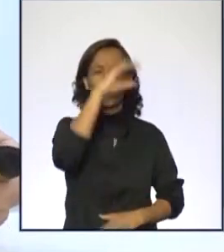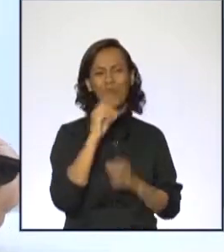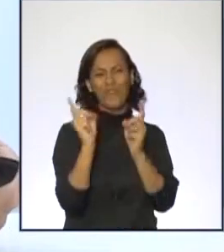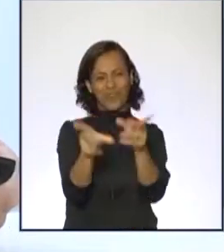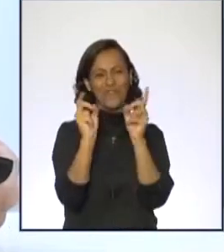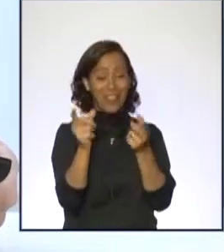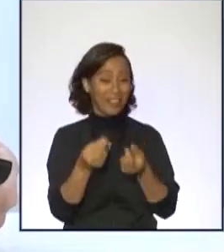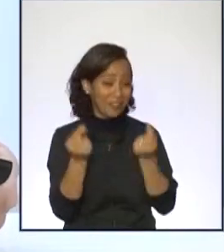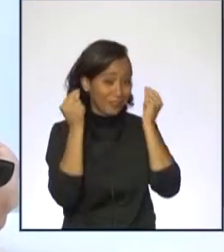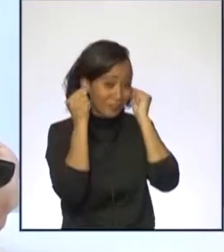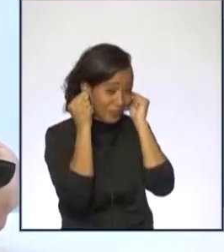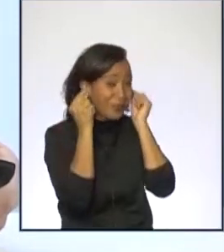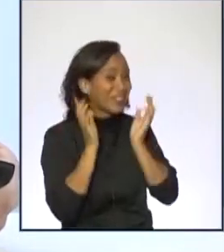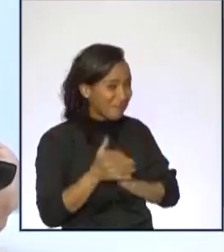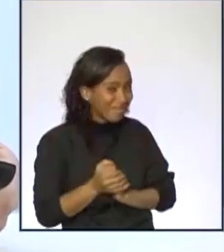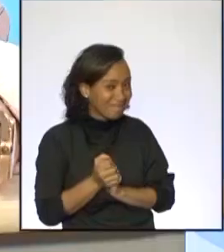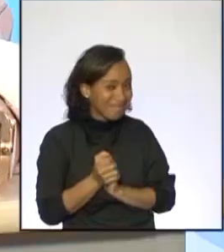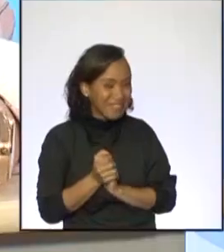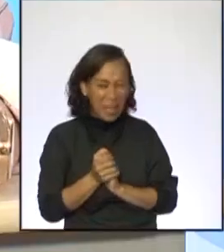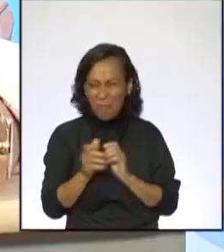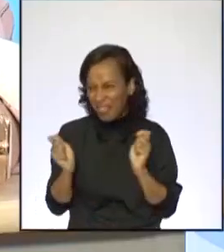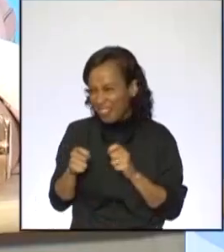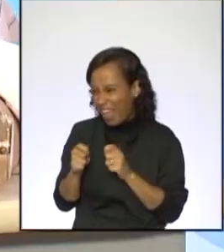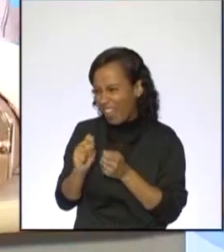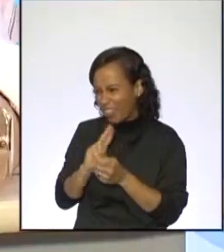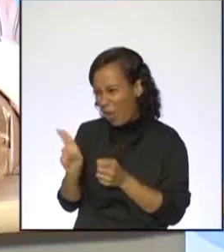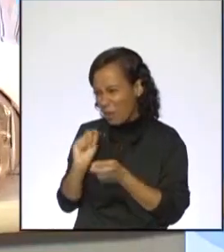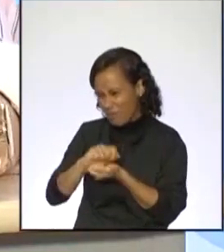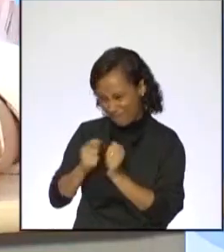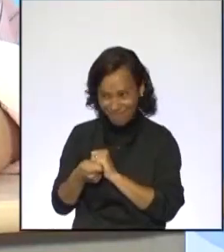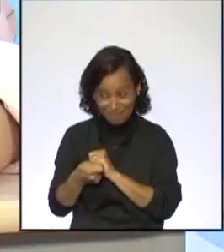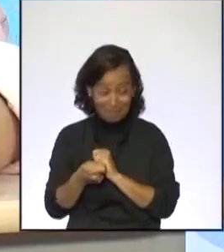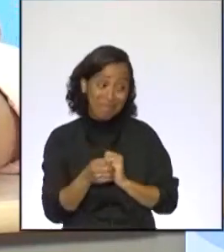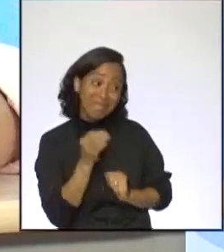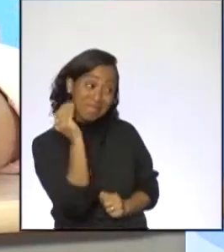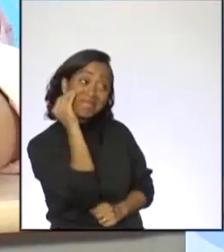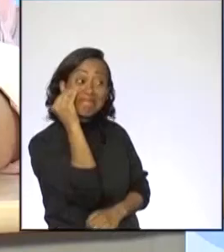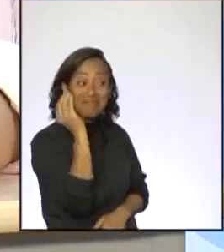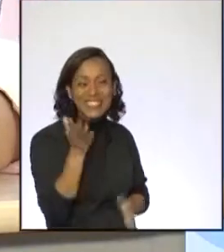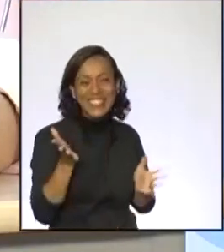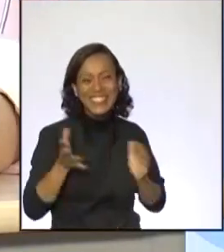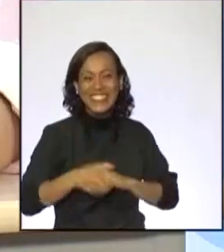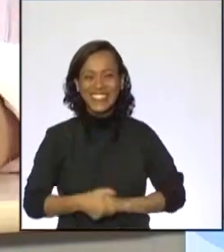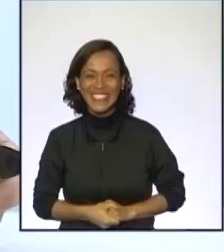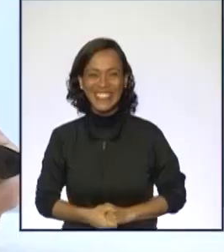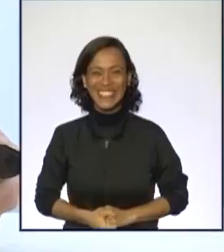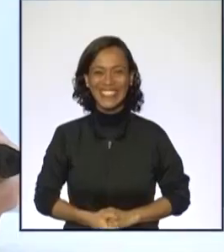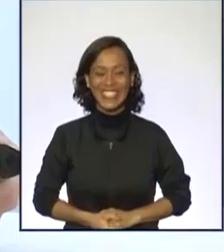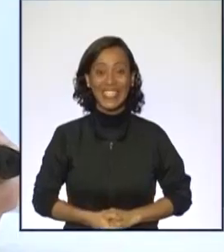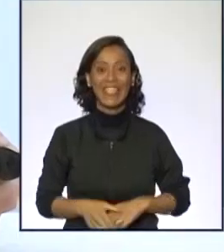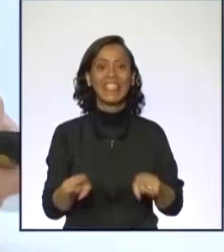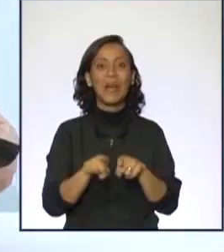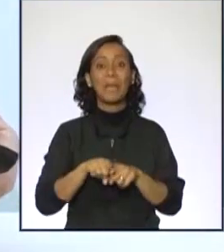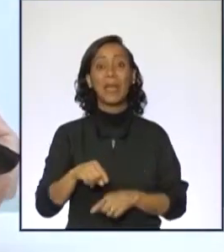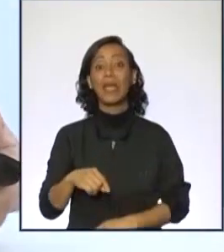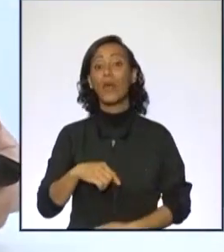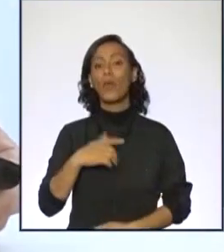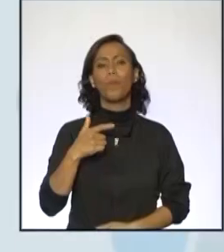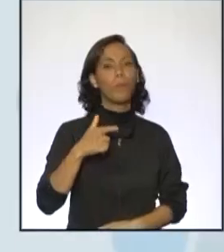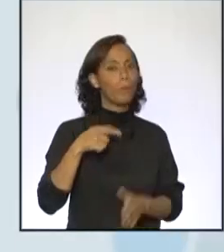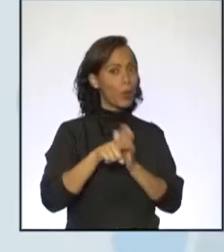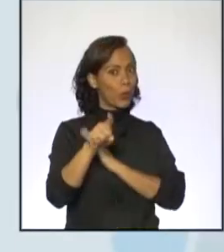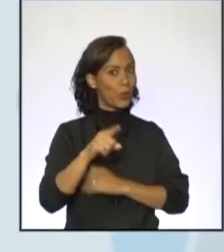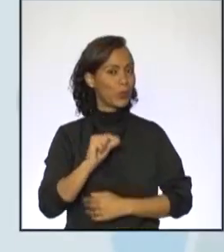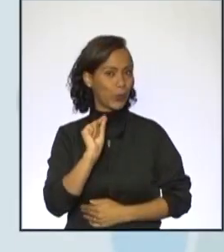fone é poder. Podemos até ajeitar o nome, quem sabe? Tá certo. E ali, ó, terceira perguntinha,